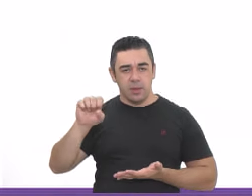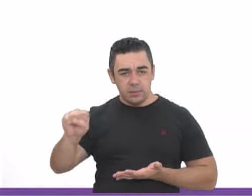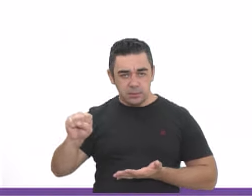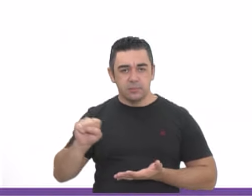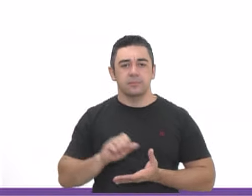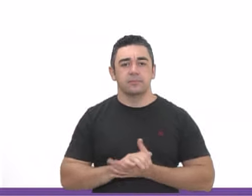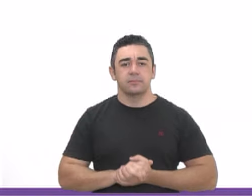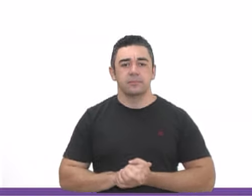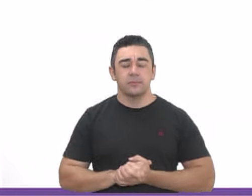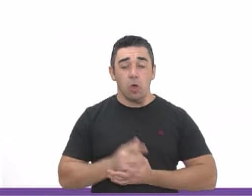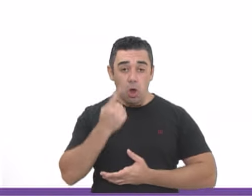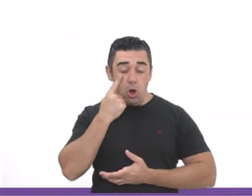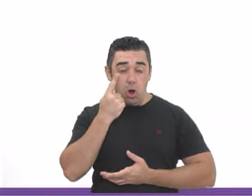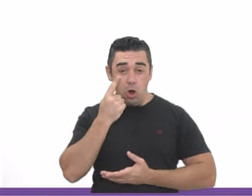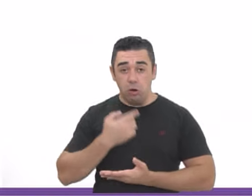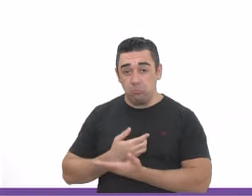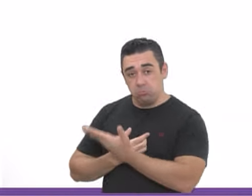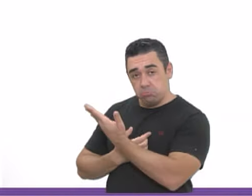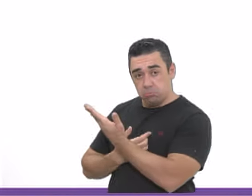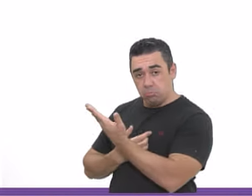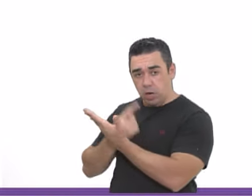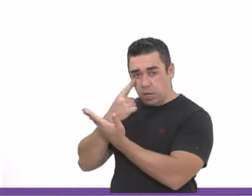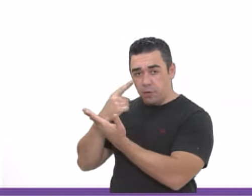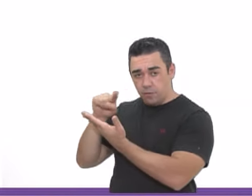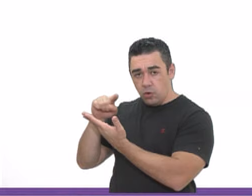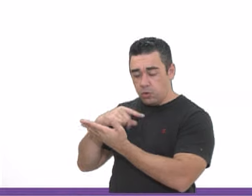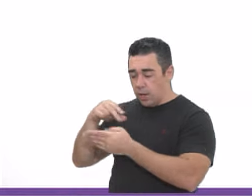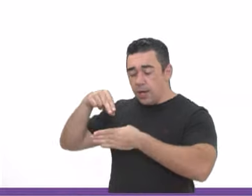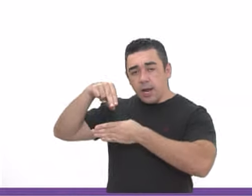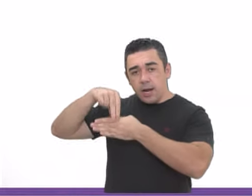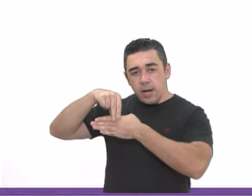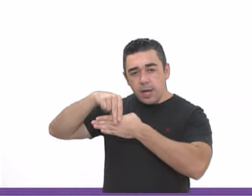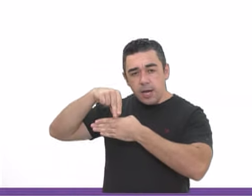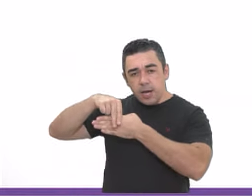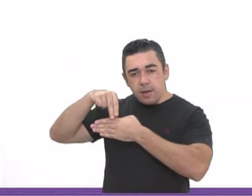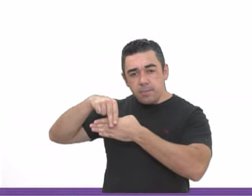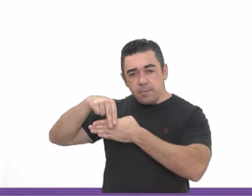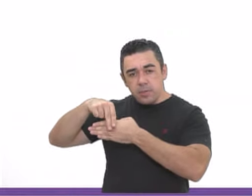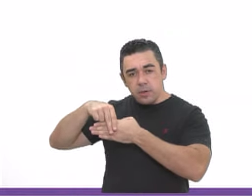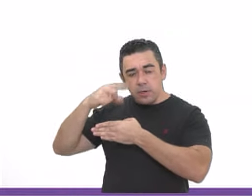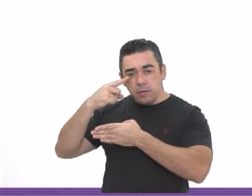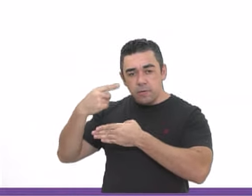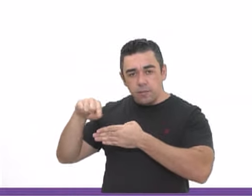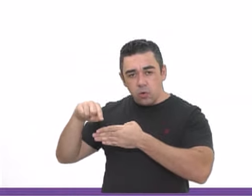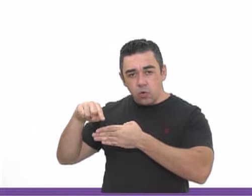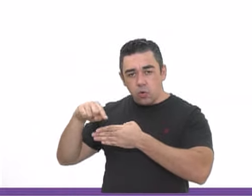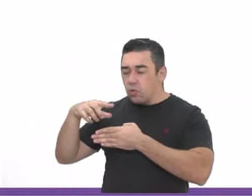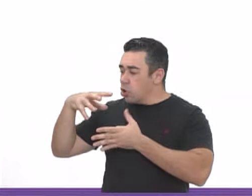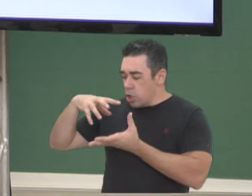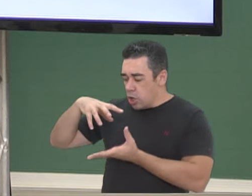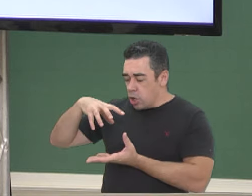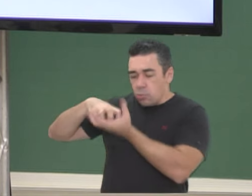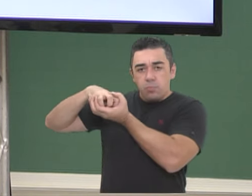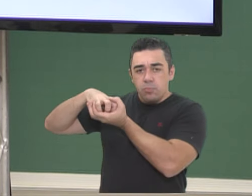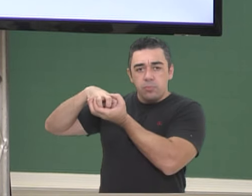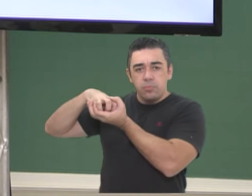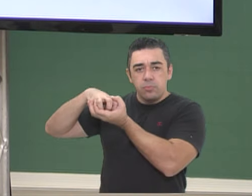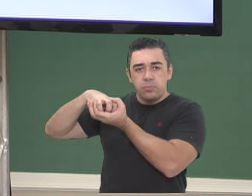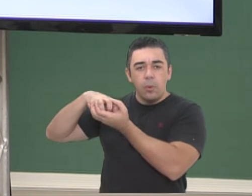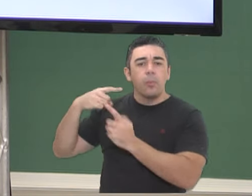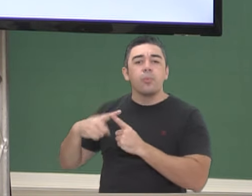um potinho de clips e vocês podem ver que muitos deles estão grudados aqui